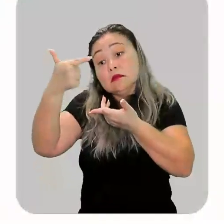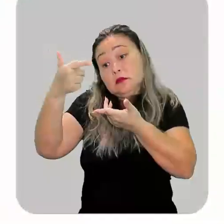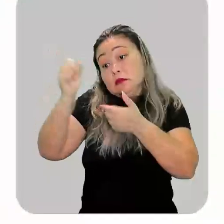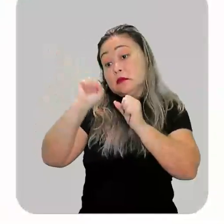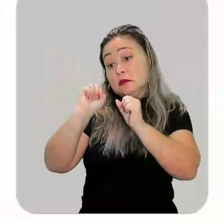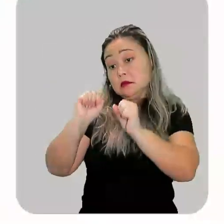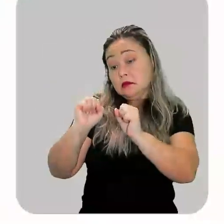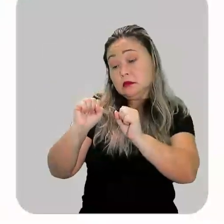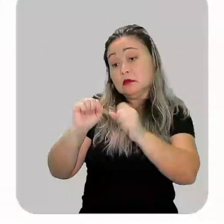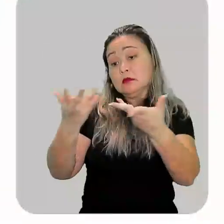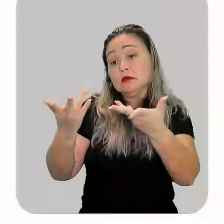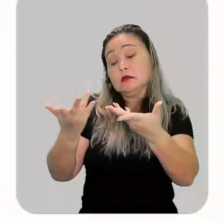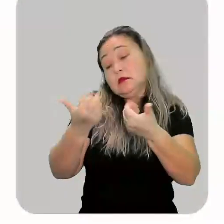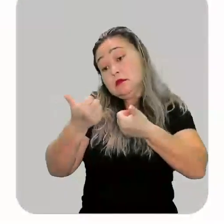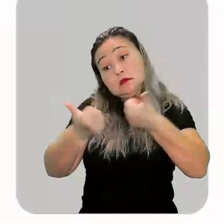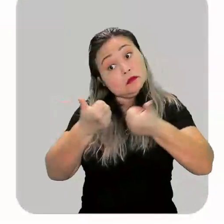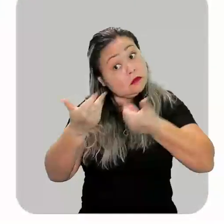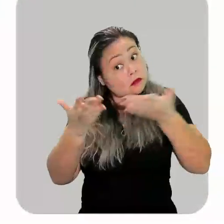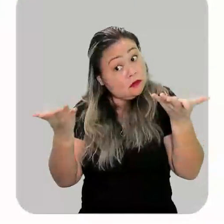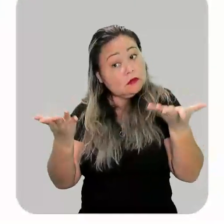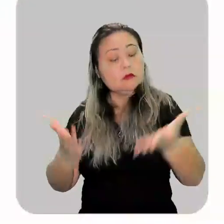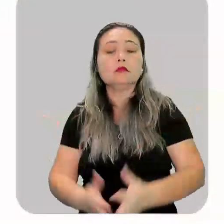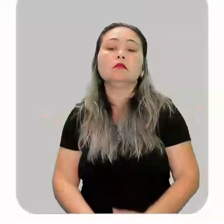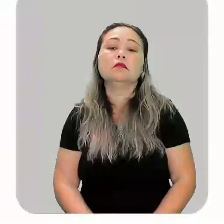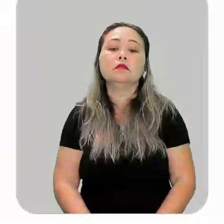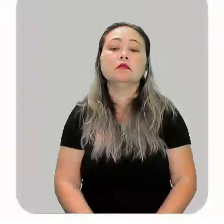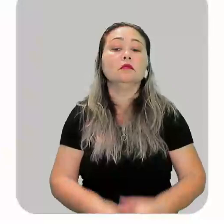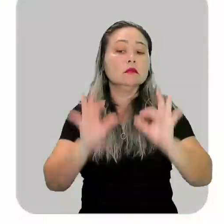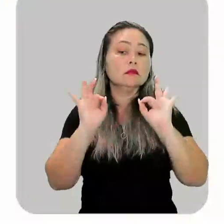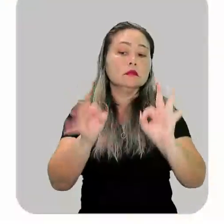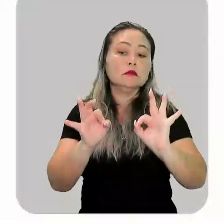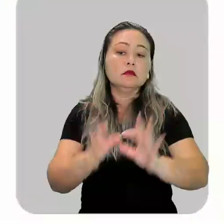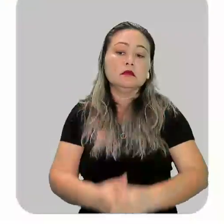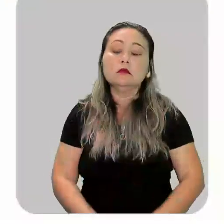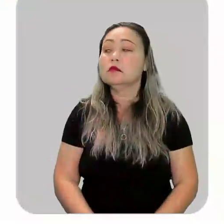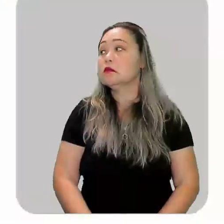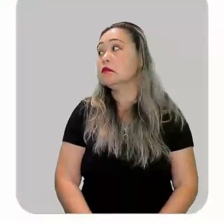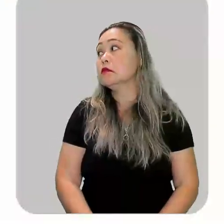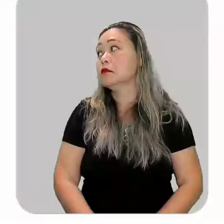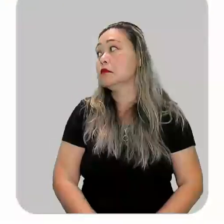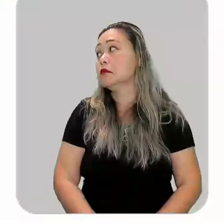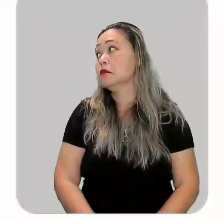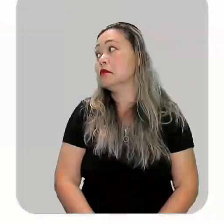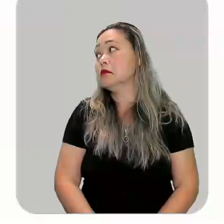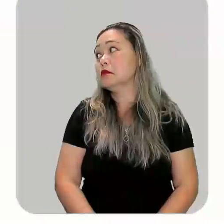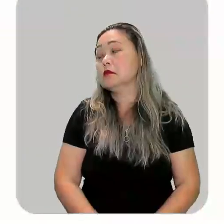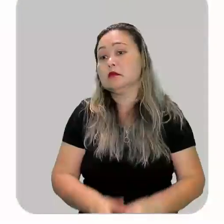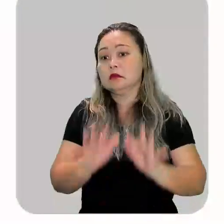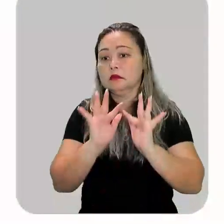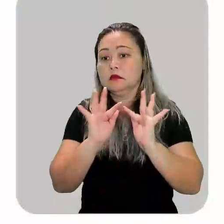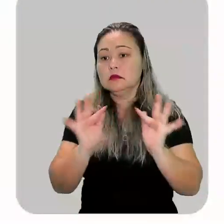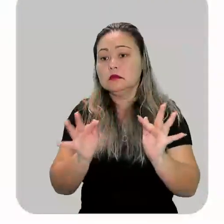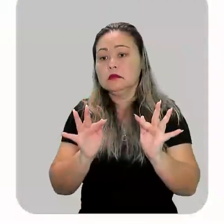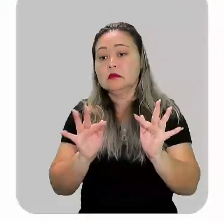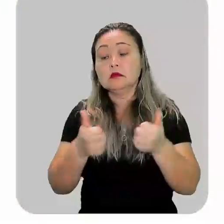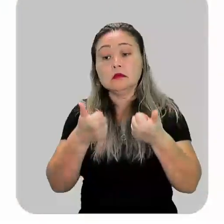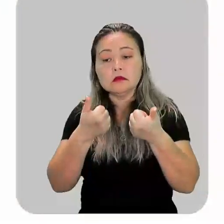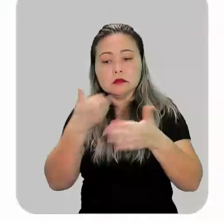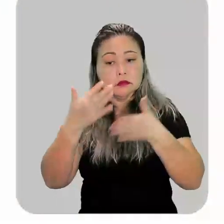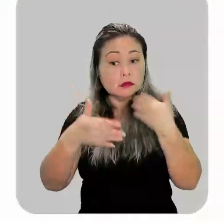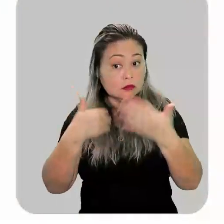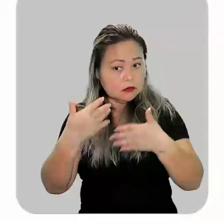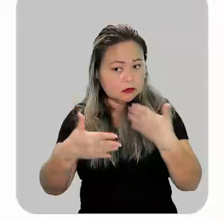ao quadrado, beleza também. Certinho? Certinho. Simples, né? Até aí tudo